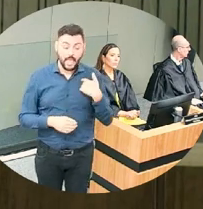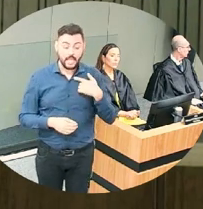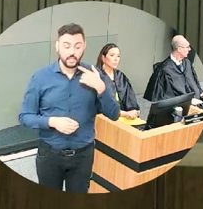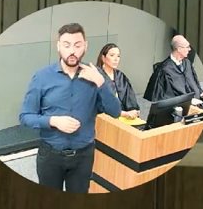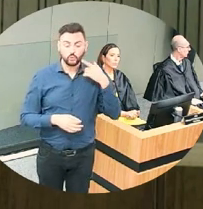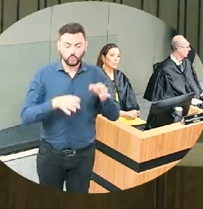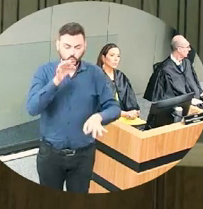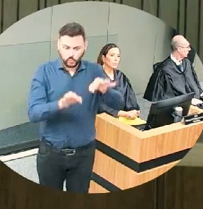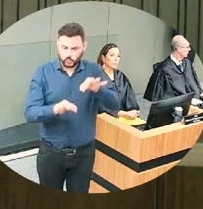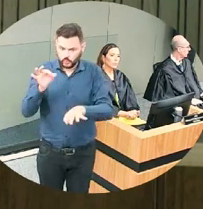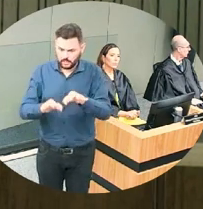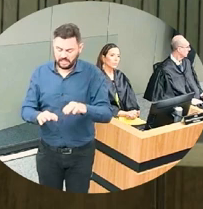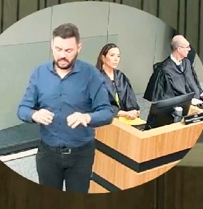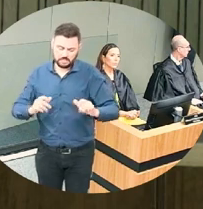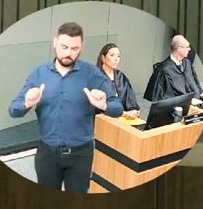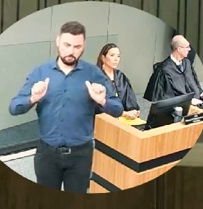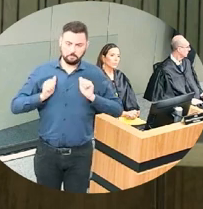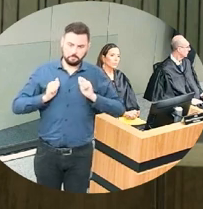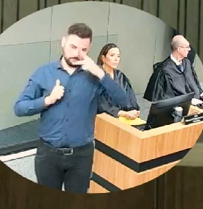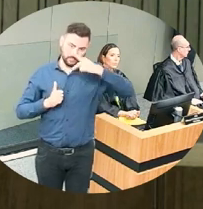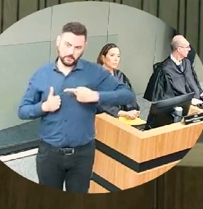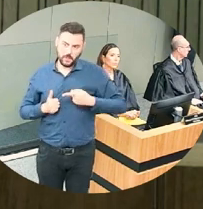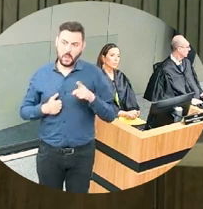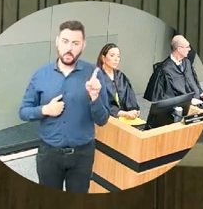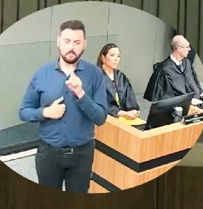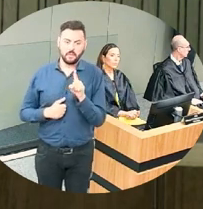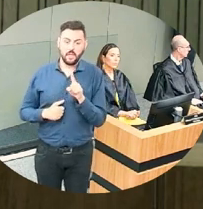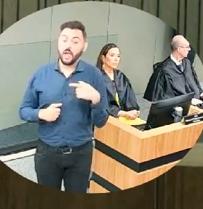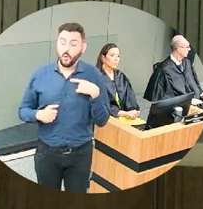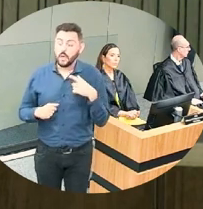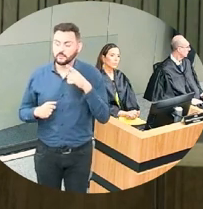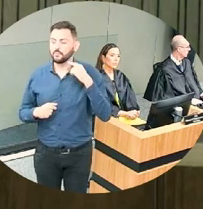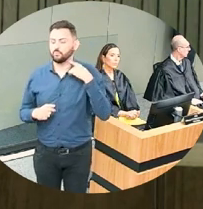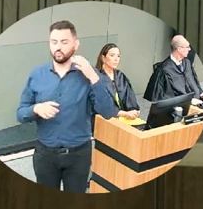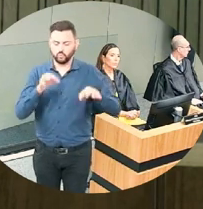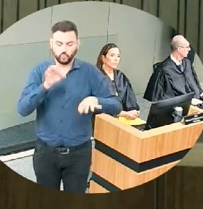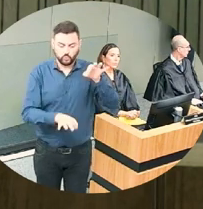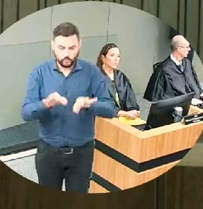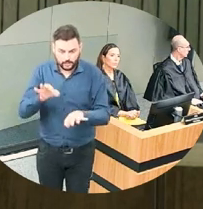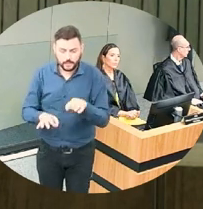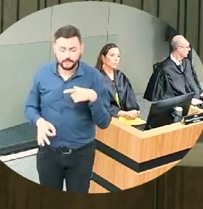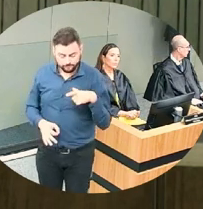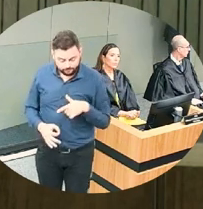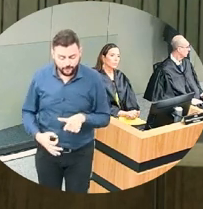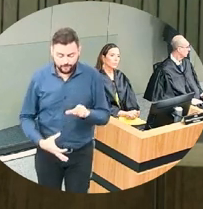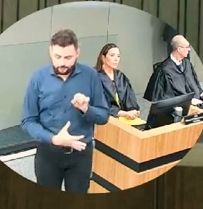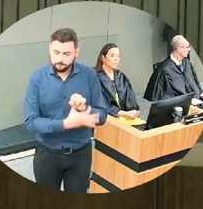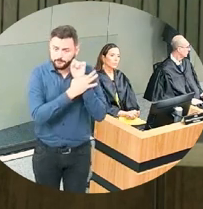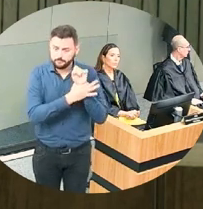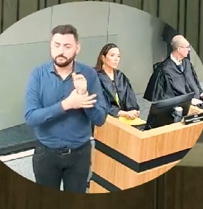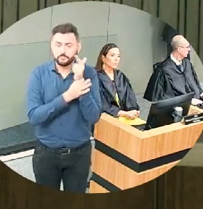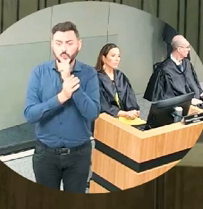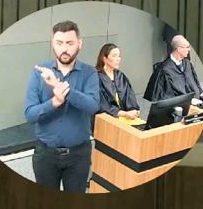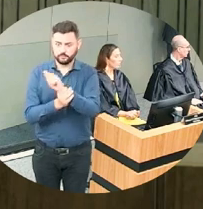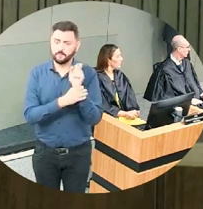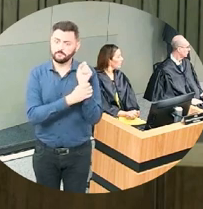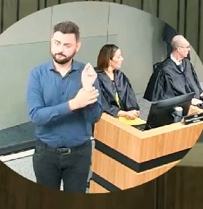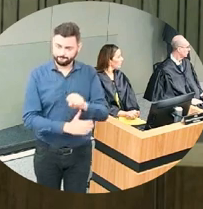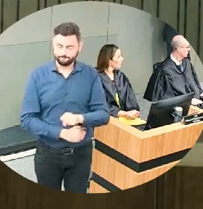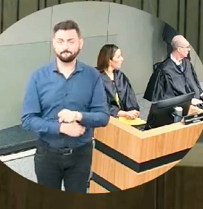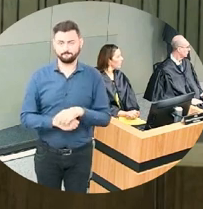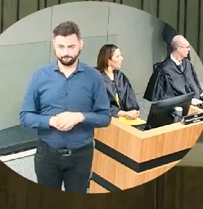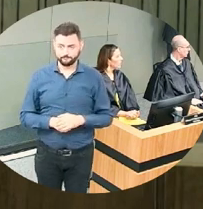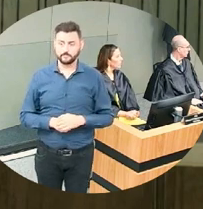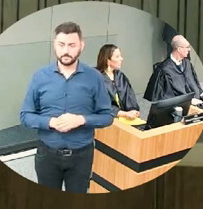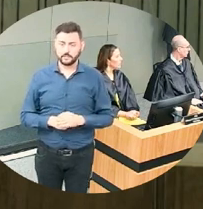independente quando o juiz teme por sua segurança por sua vida etc então é indispensável para a